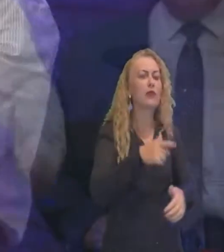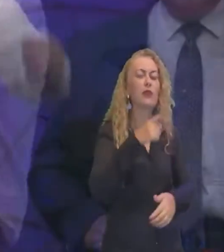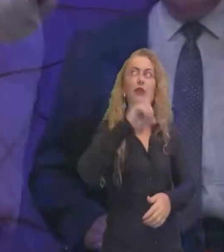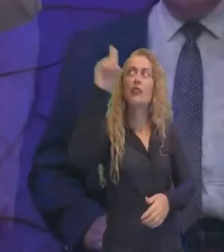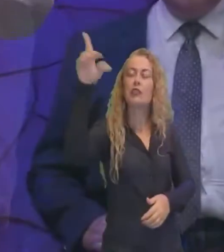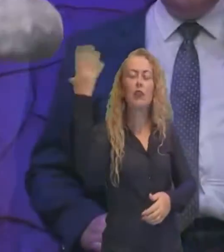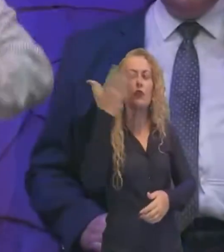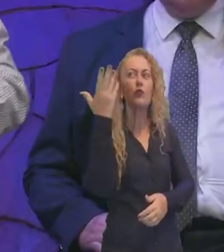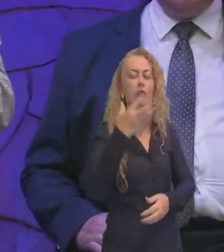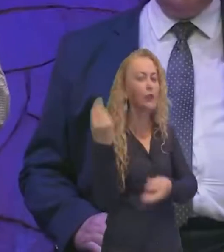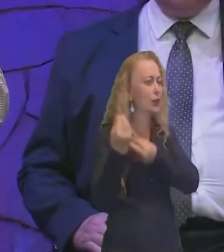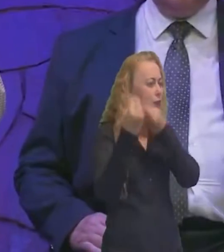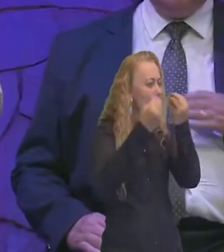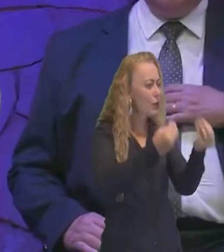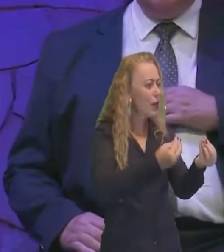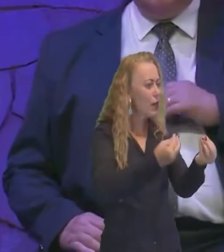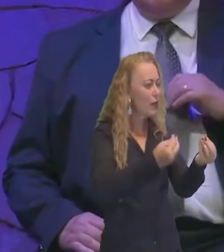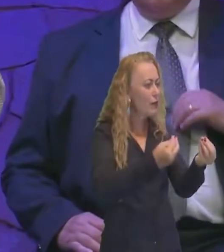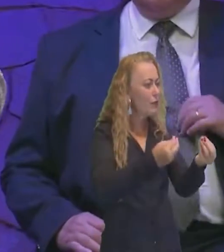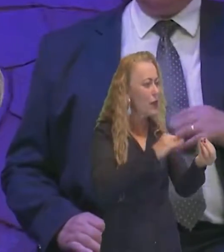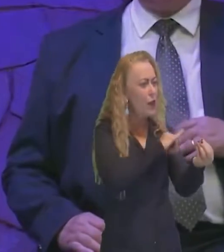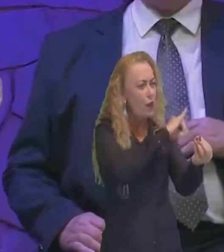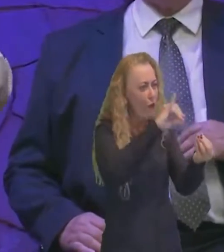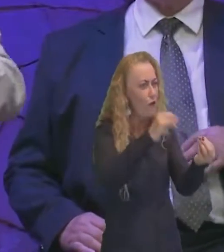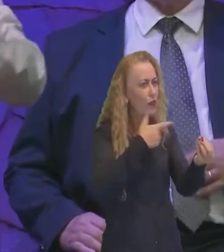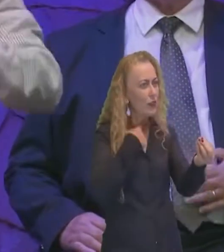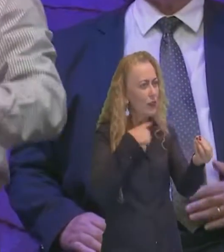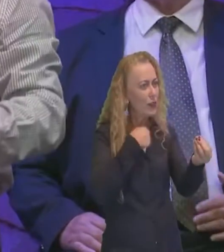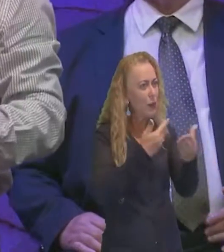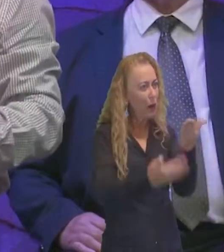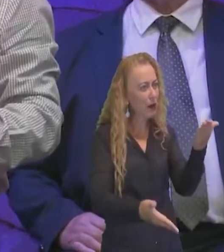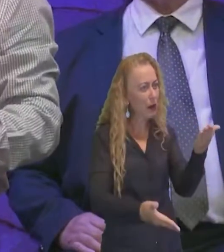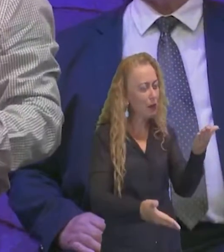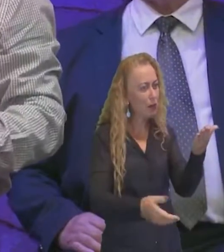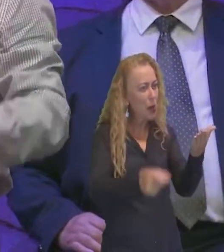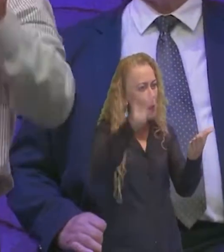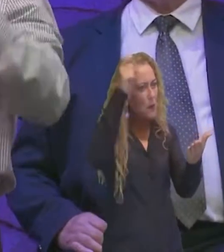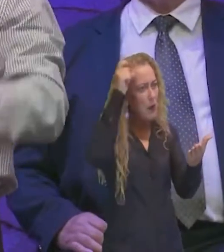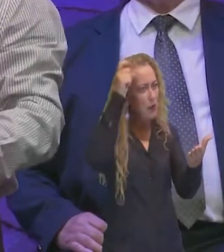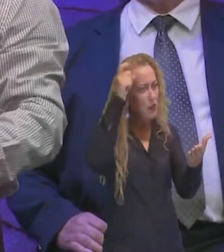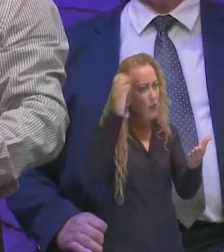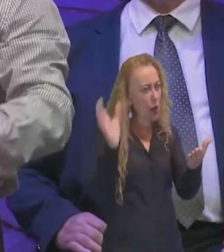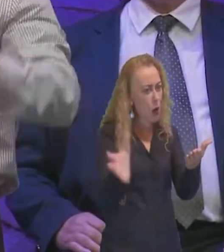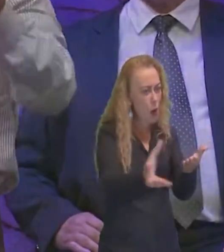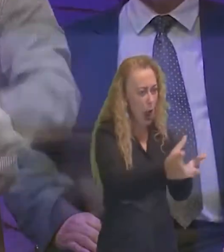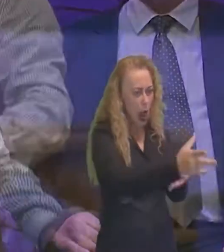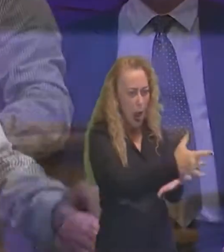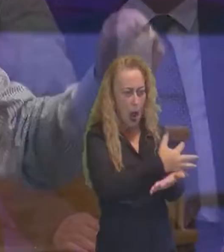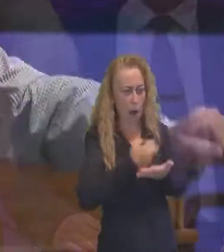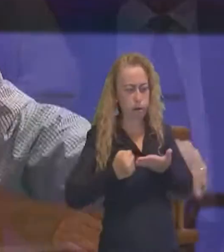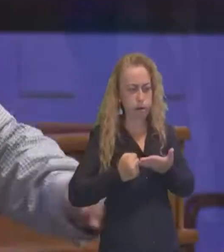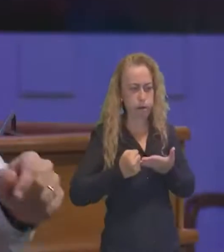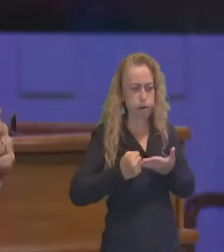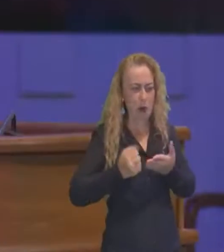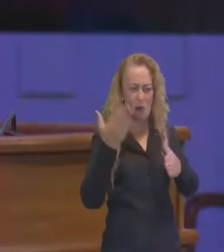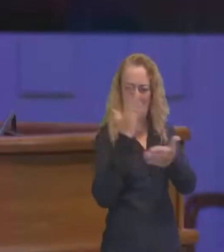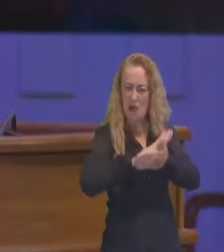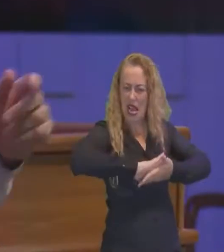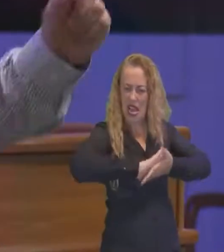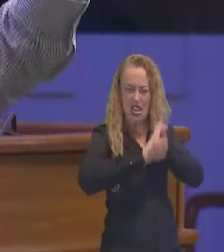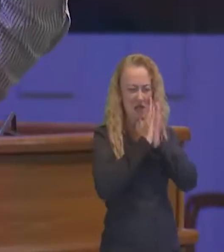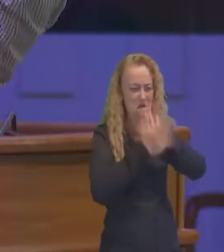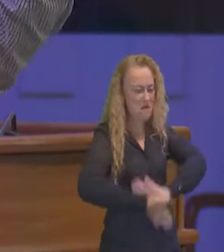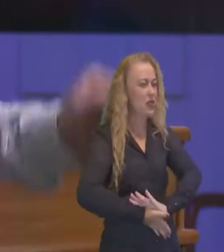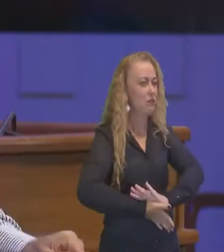e você não vai perder isto. Irmãos, o diabo veio para roubar, matar e destruir.